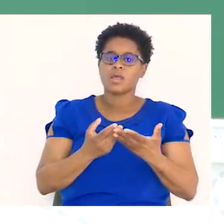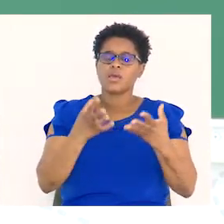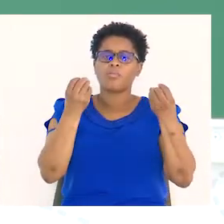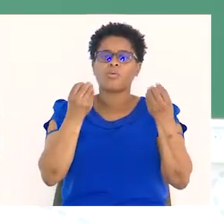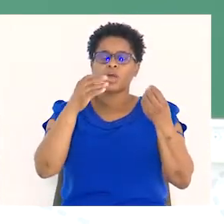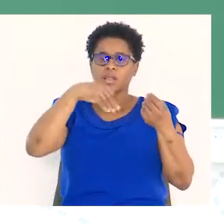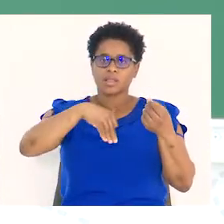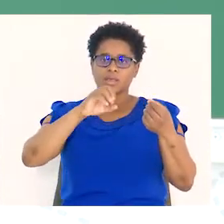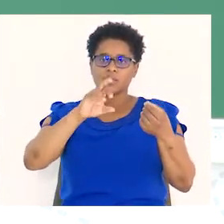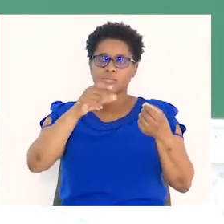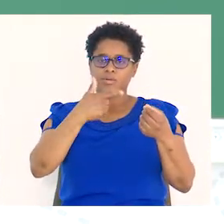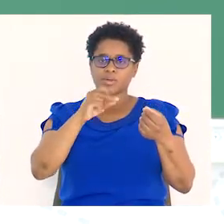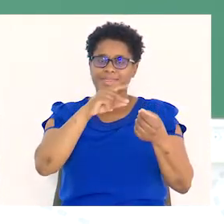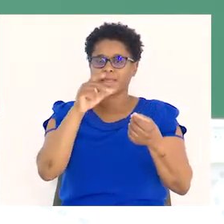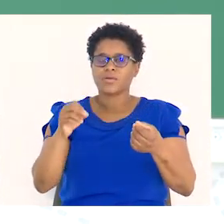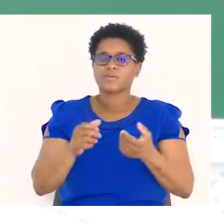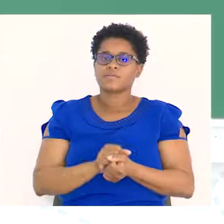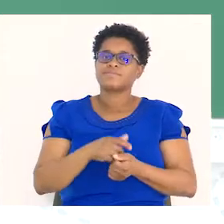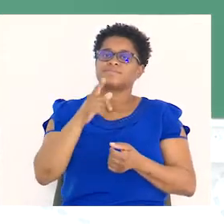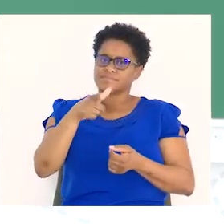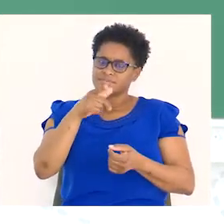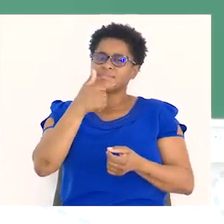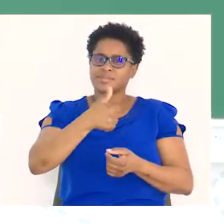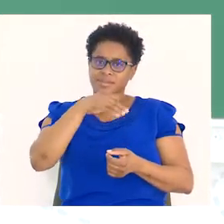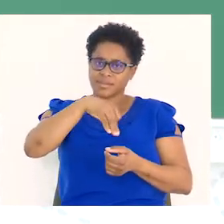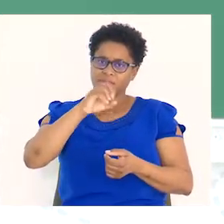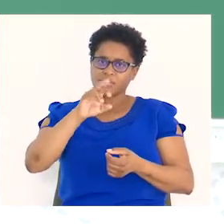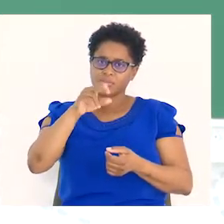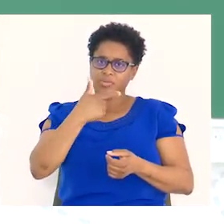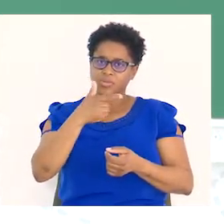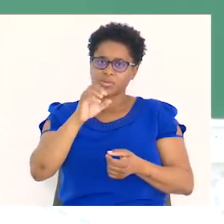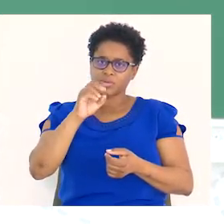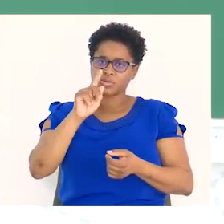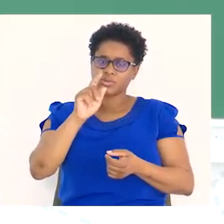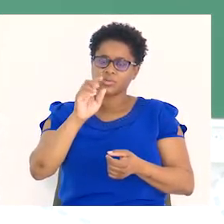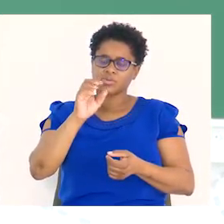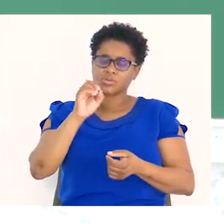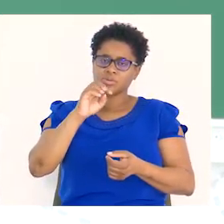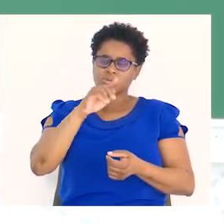portão? Qual? Portões? Isso mesmo. Então eu vou ter guarda